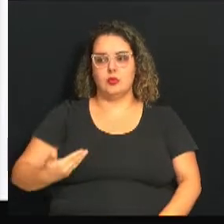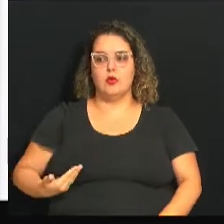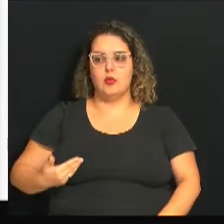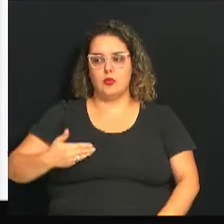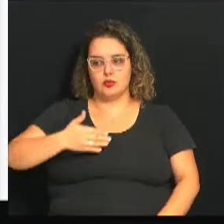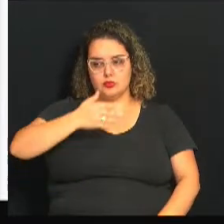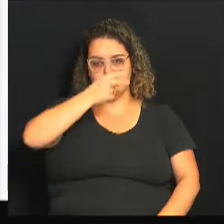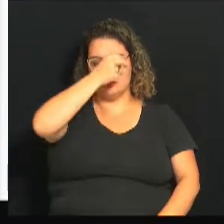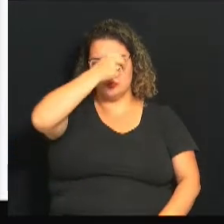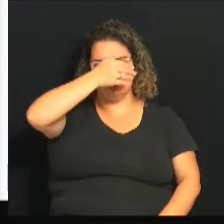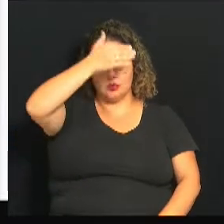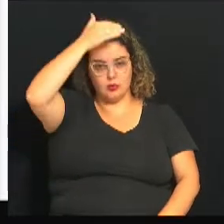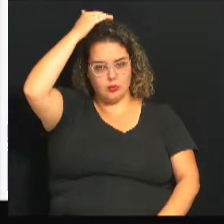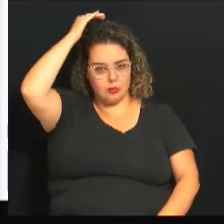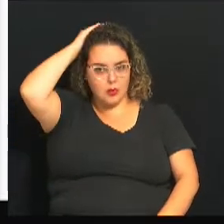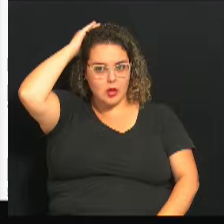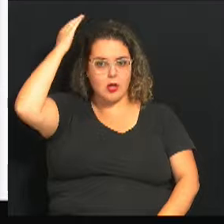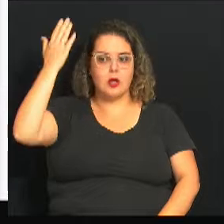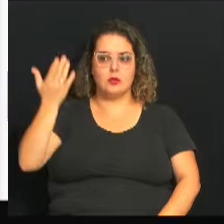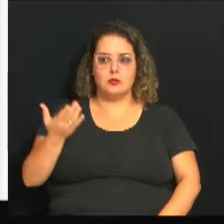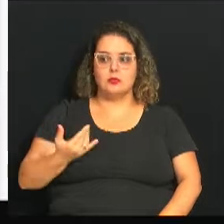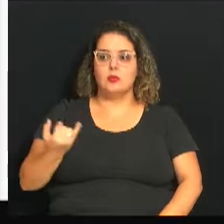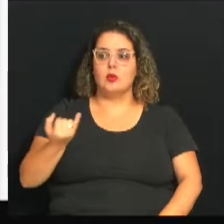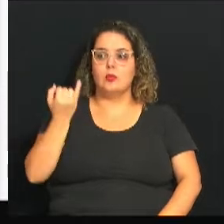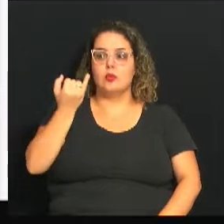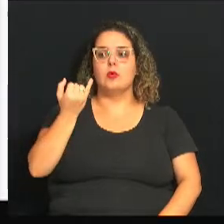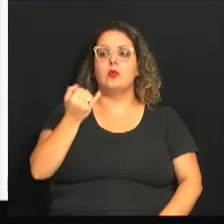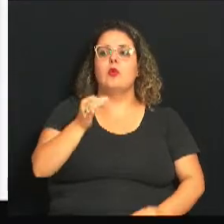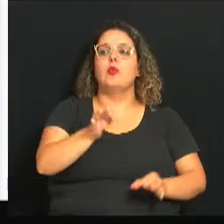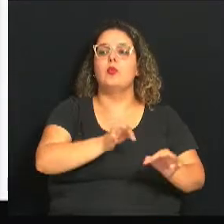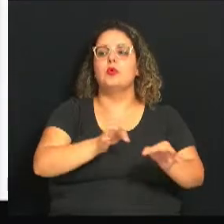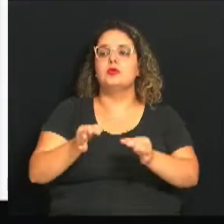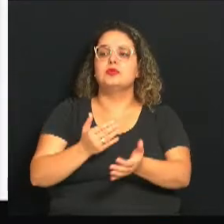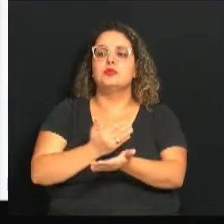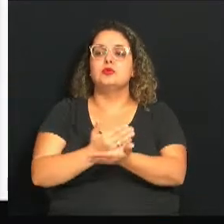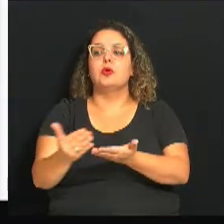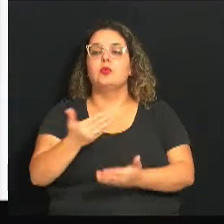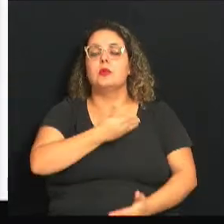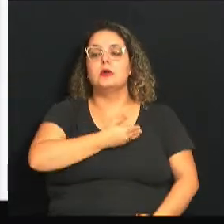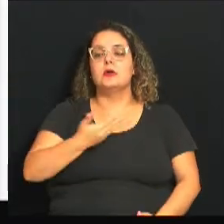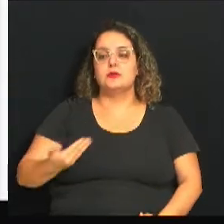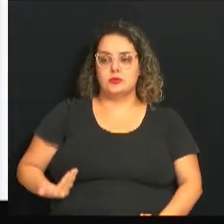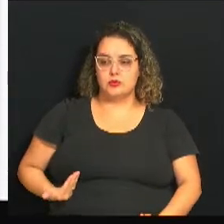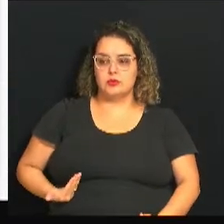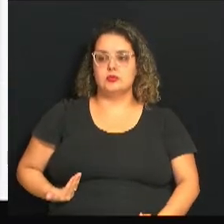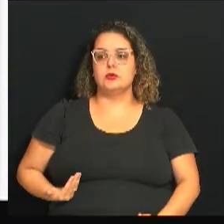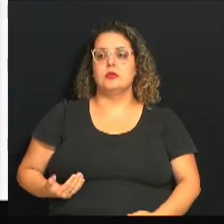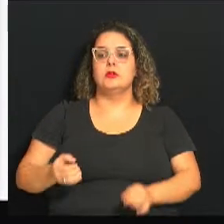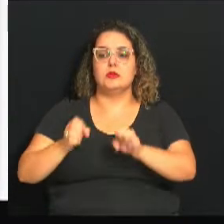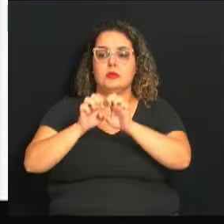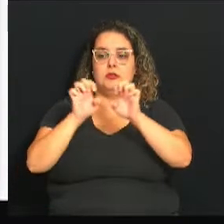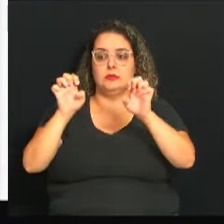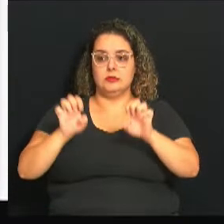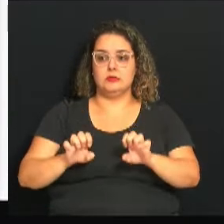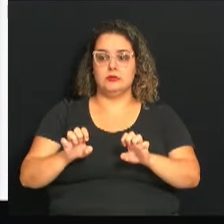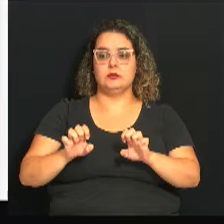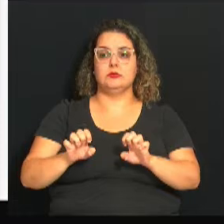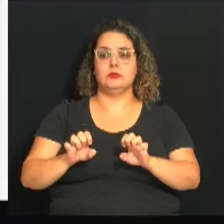importante reforçar aqui, que era um projeto já desde o início do governo dele, e que ele está estruturado